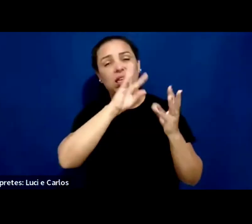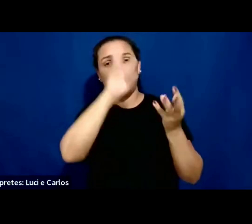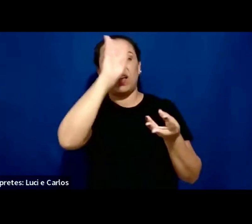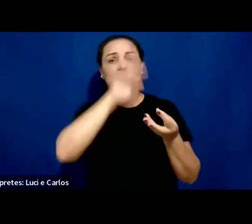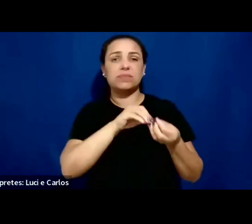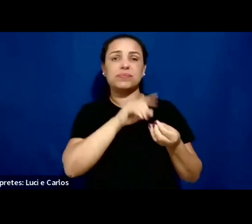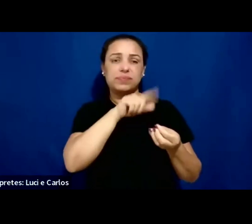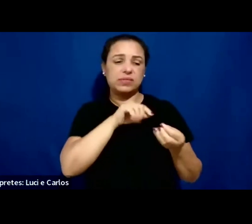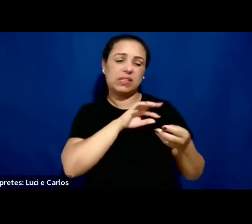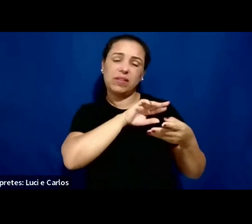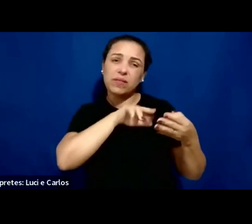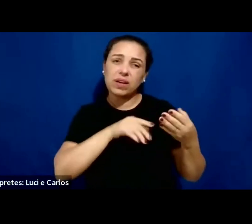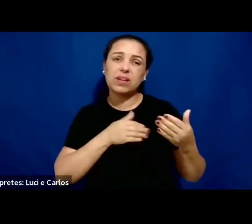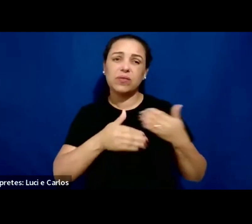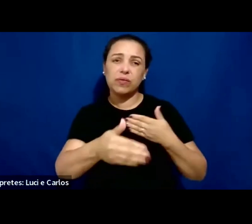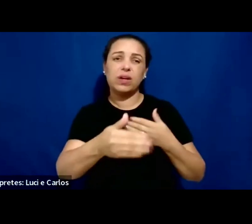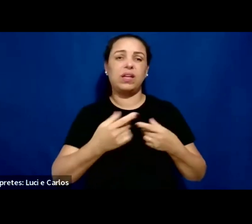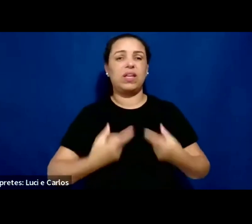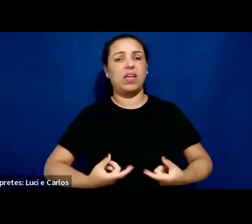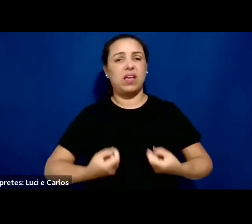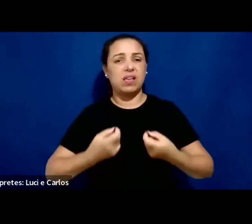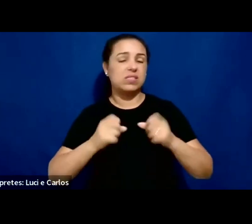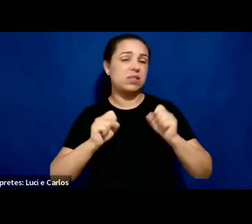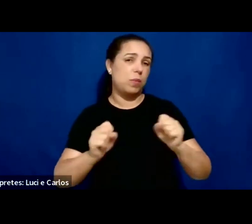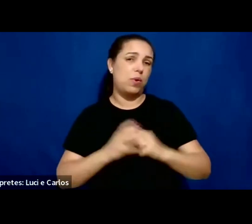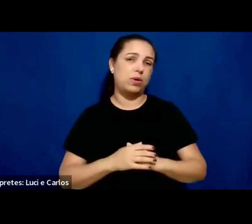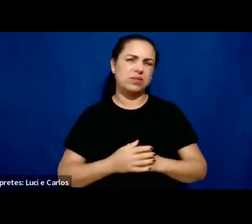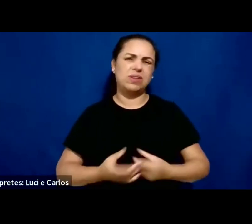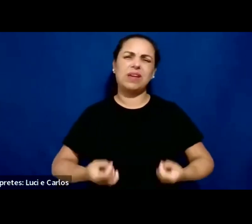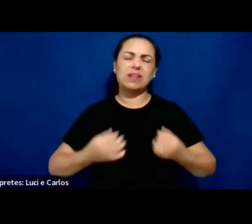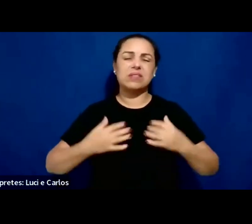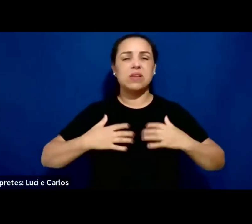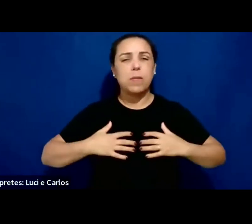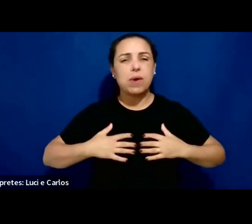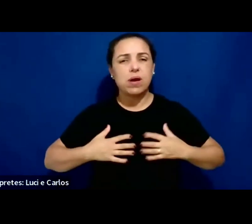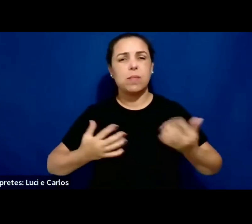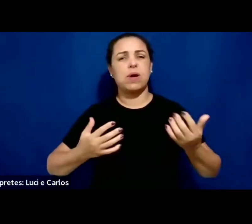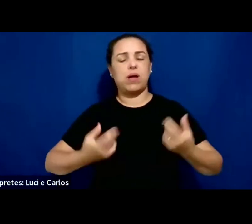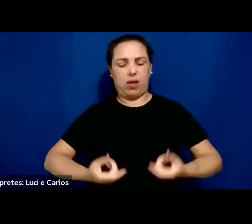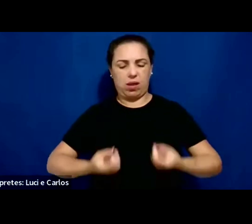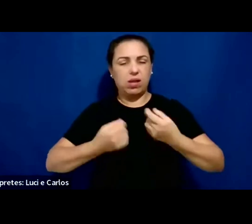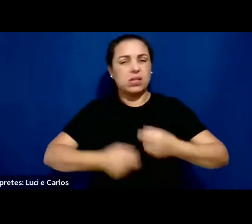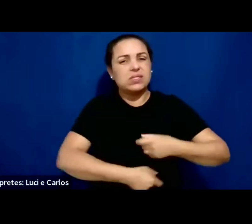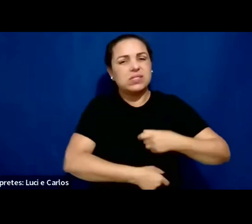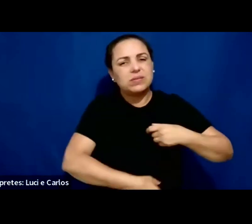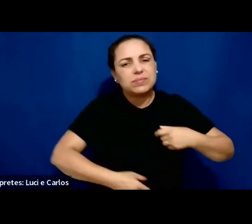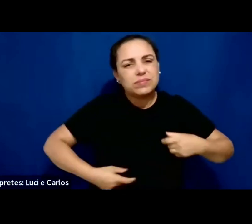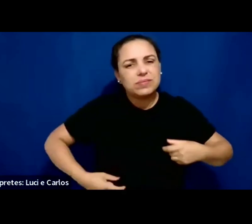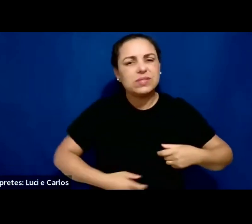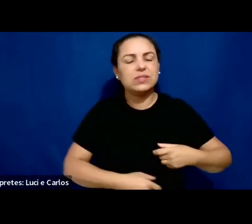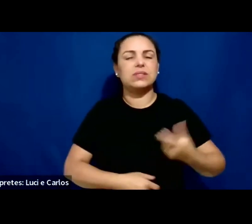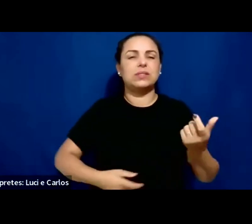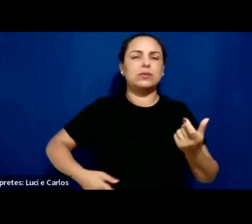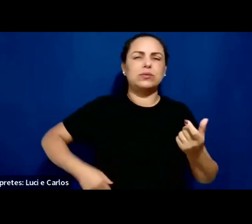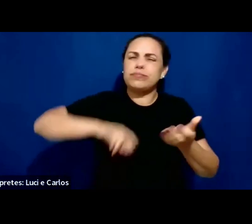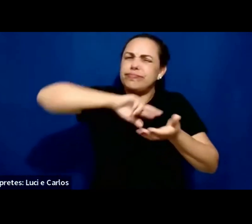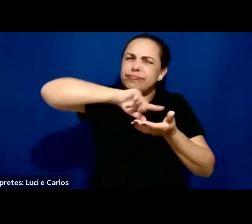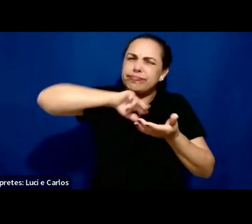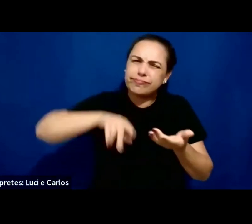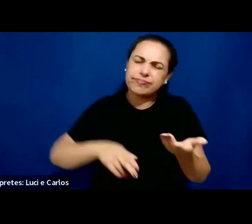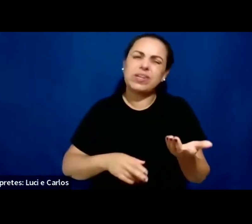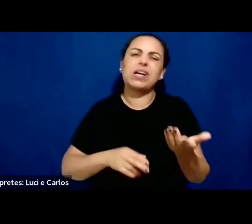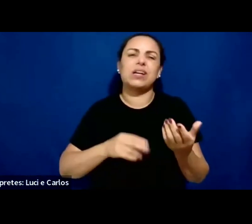de ovário, câncer de útero, câncer de mama, né? Pré-existência de doenças como